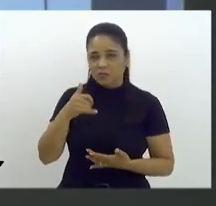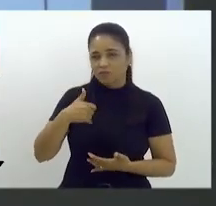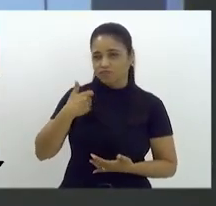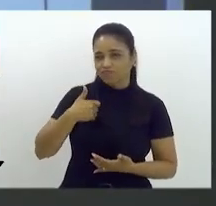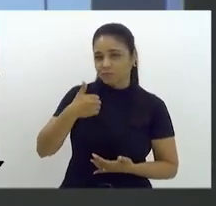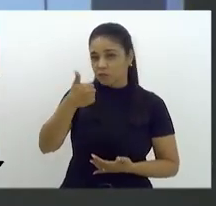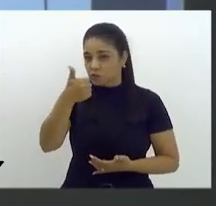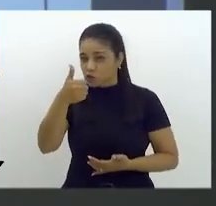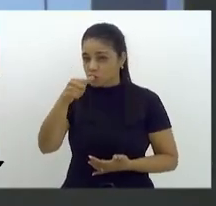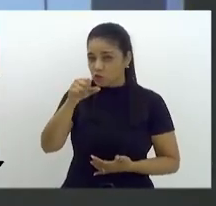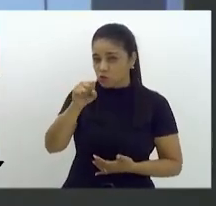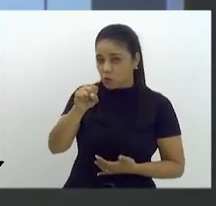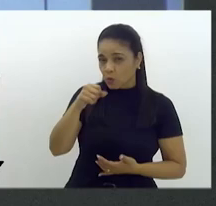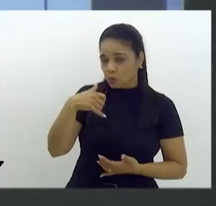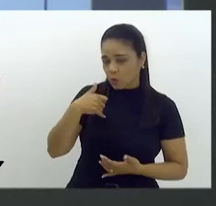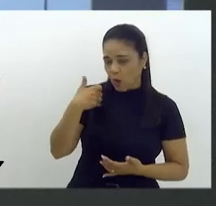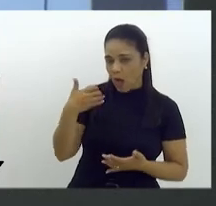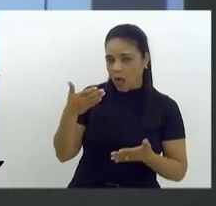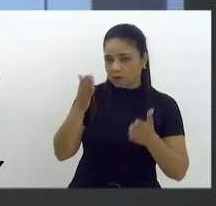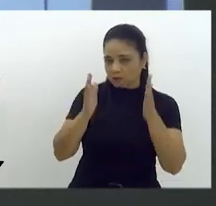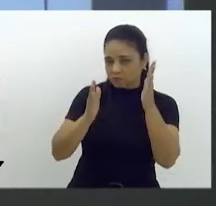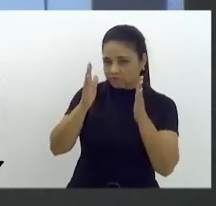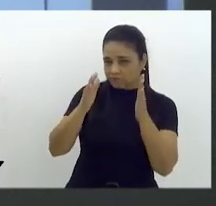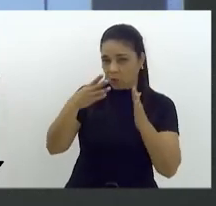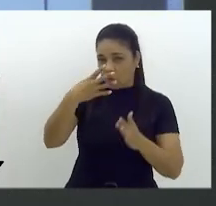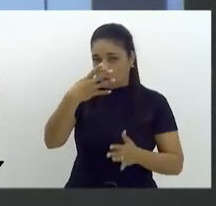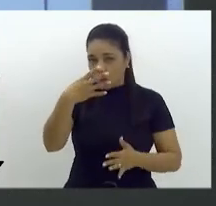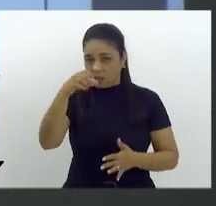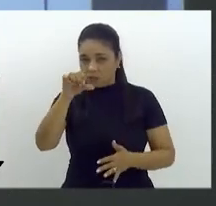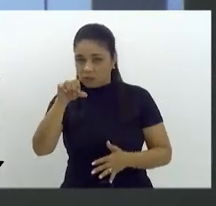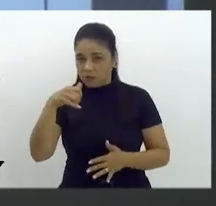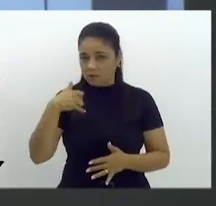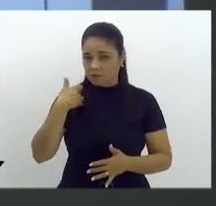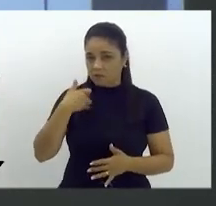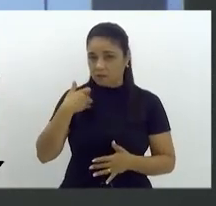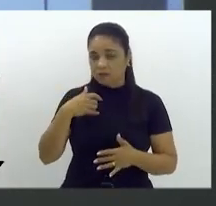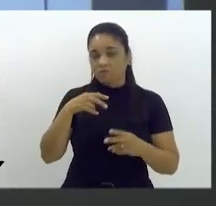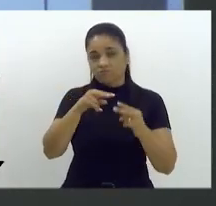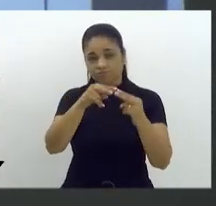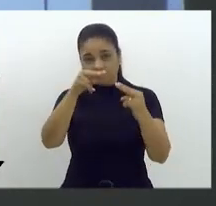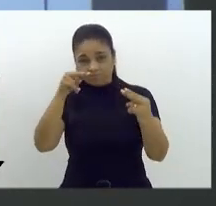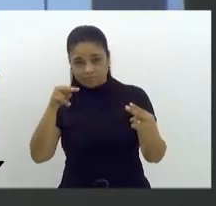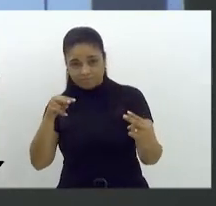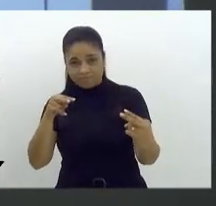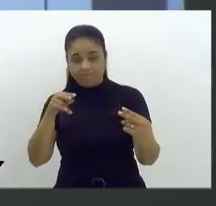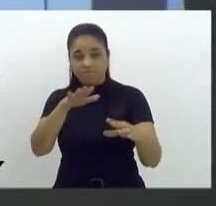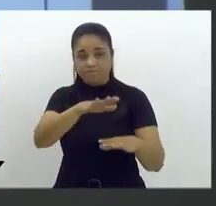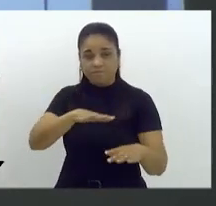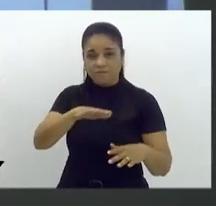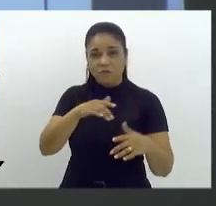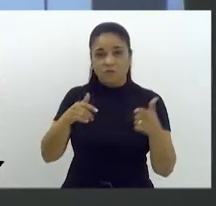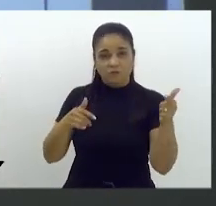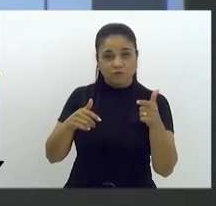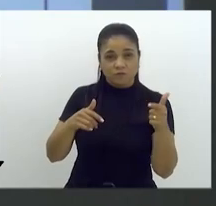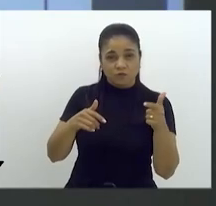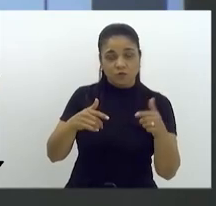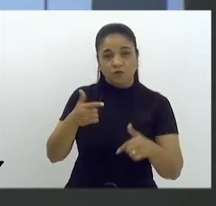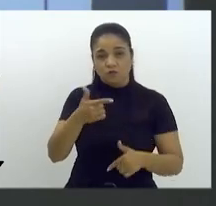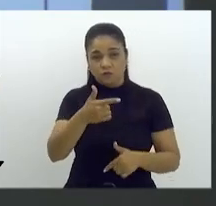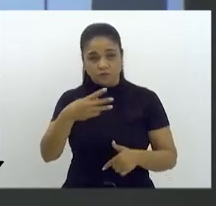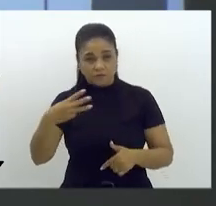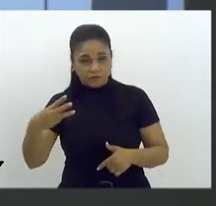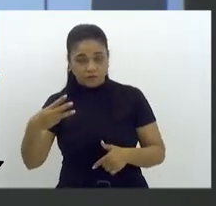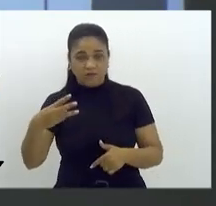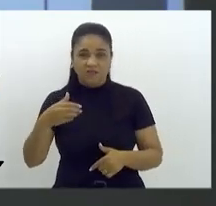entre 18 anos e 49 anos então no ambiente virtual aqui em 2022 2023 30 39 anos tá